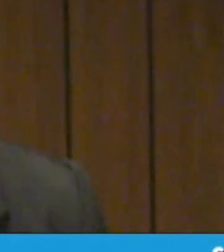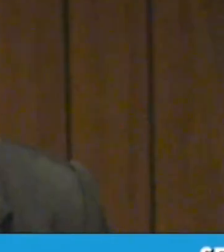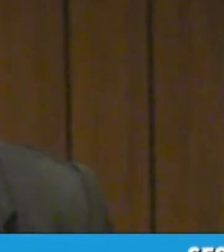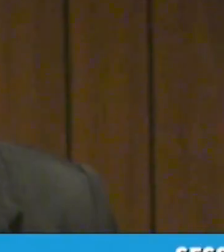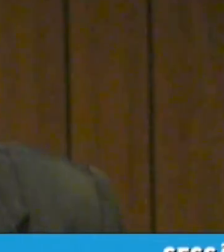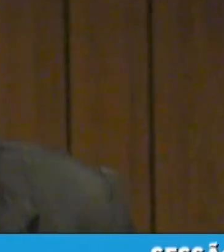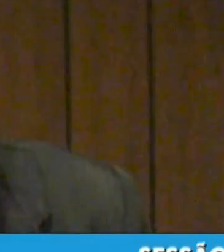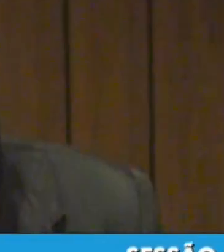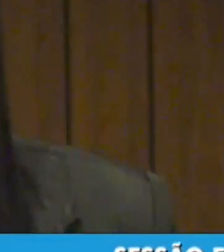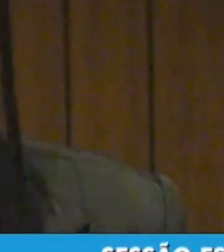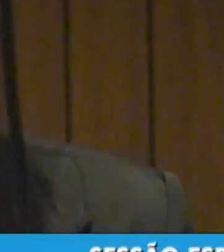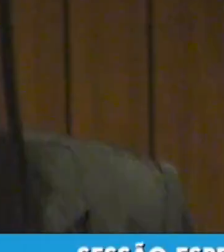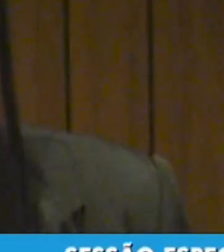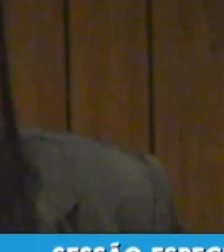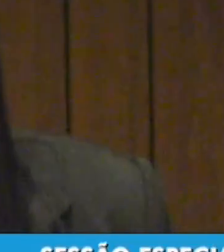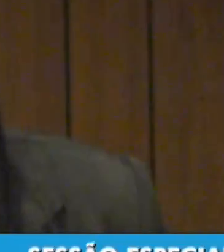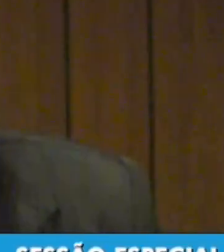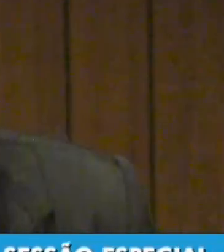não sabe amar.